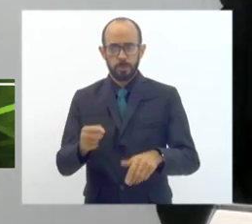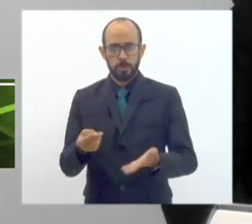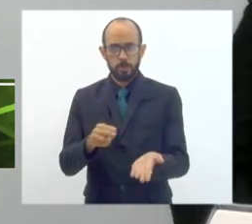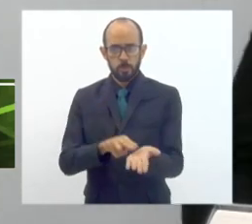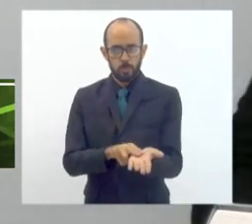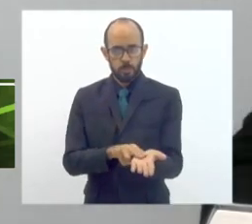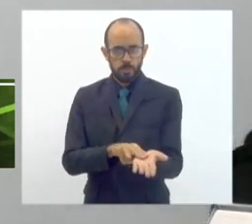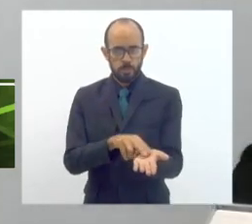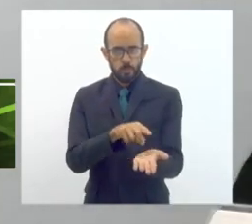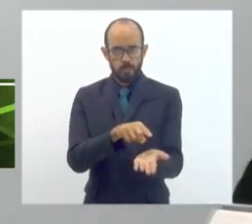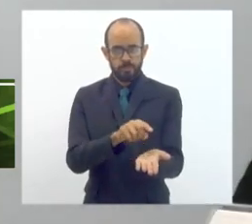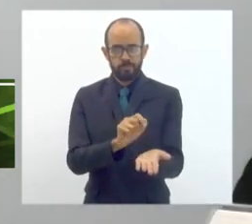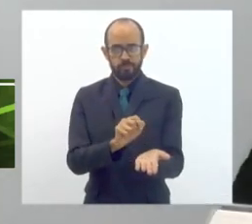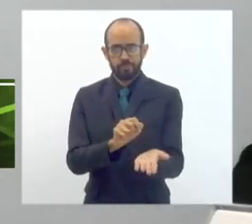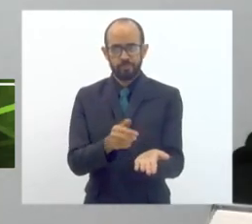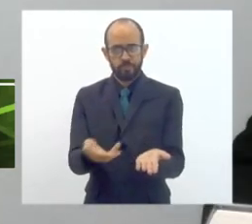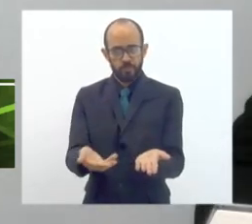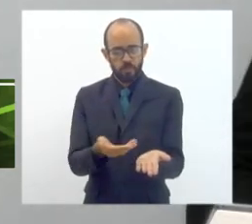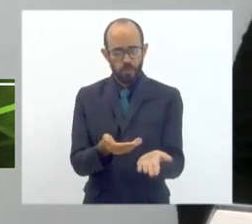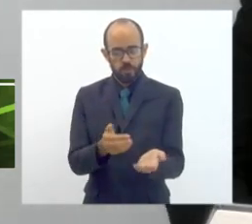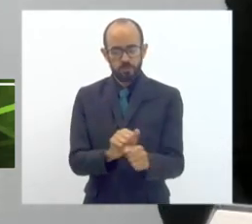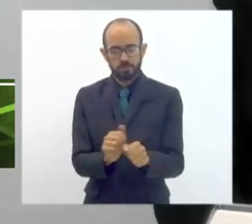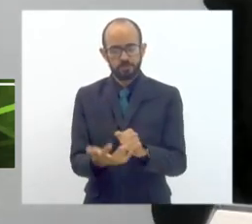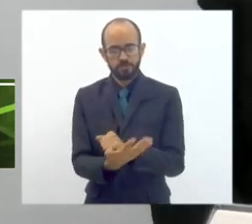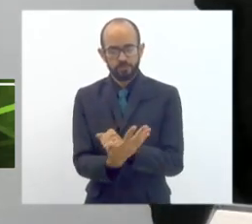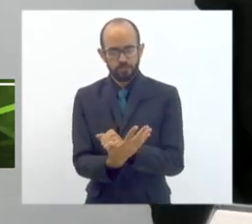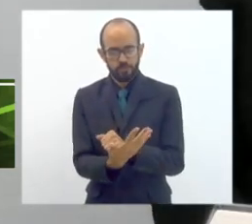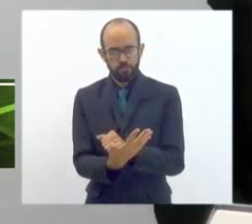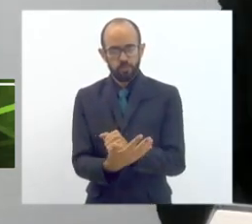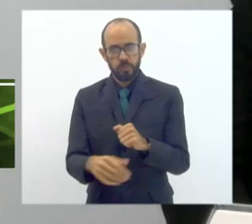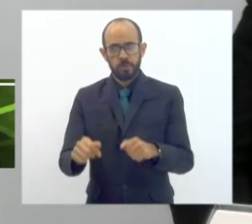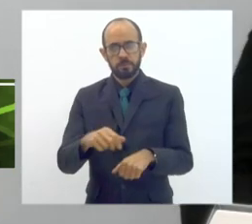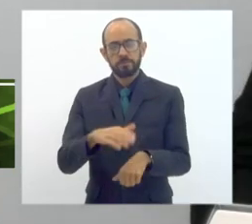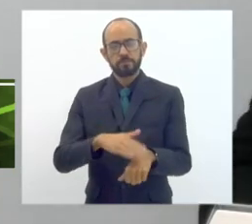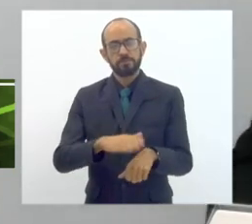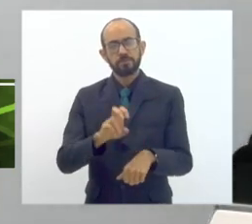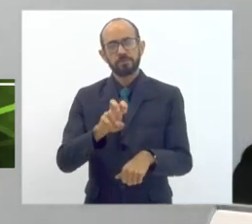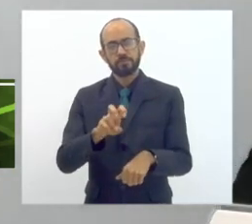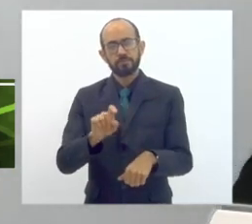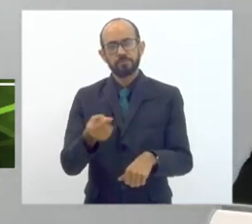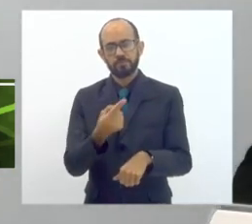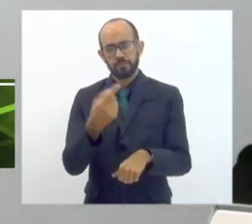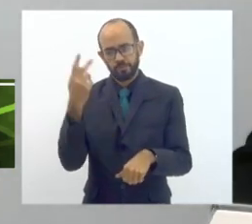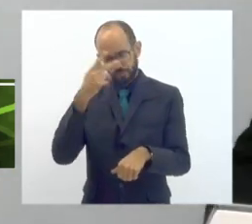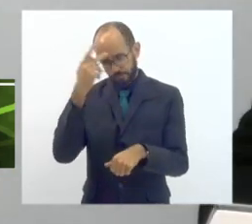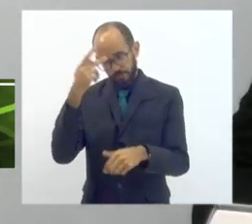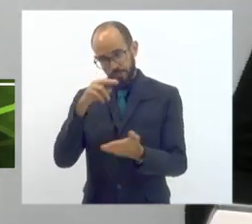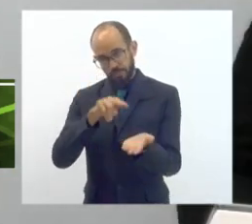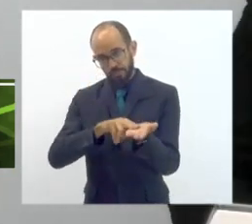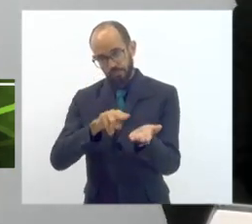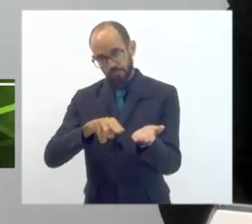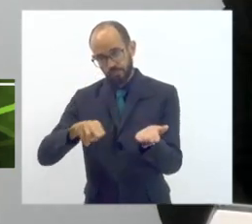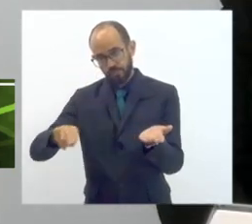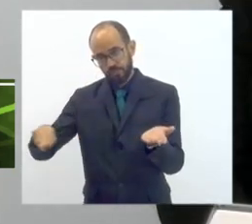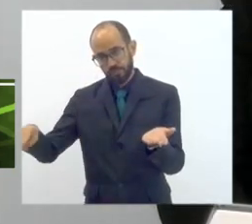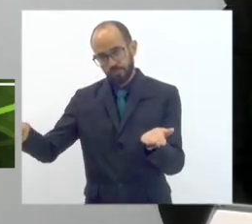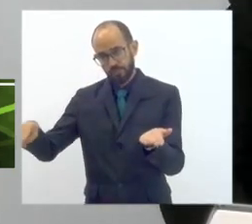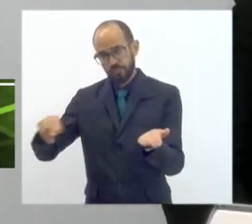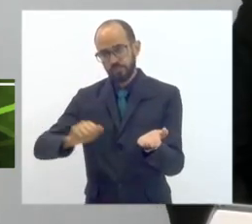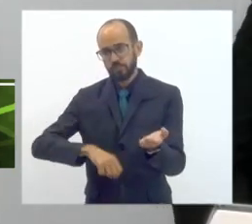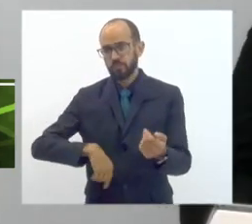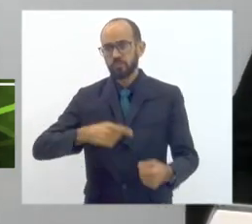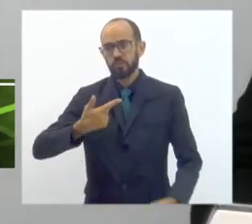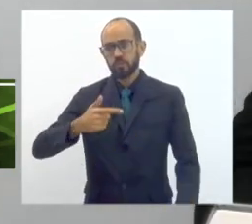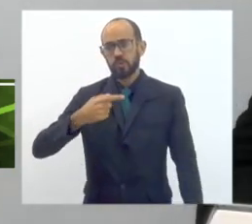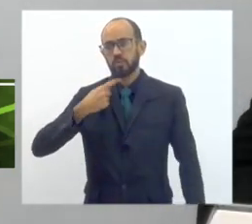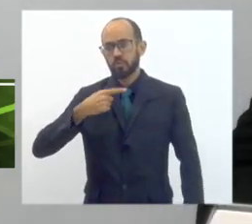internações de atendimento dos casos de Covid. Foram mais de 5 mil internações para pacientes acometidos pelo Covid, não tenho dúvidas que salvou